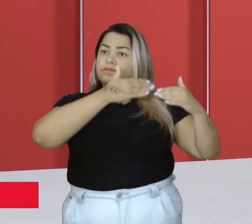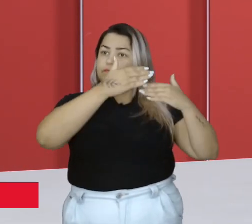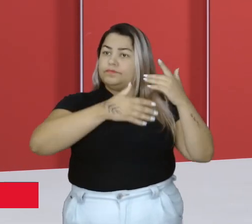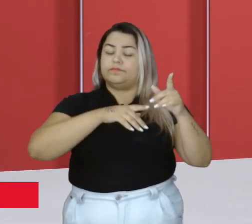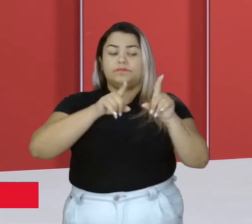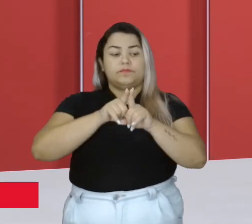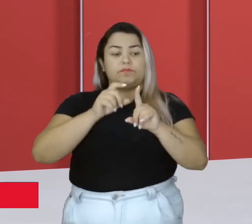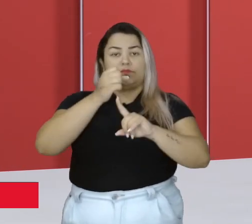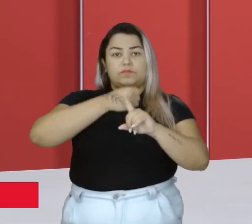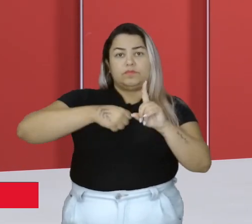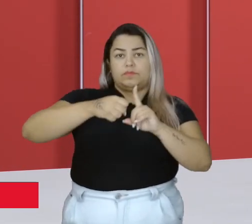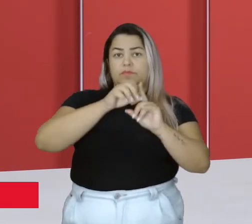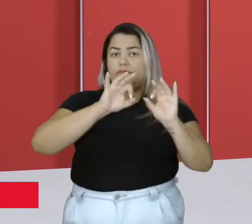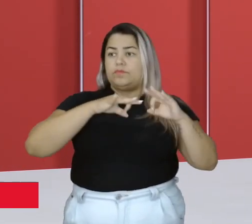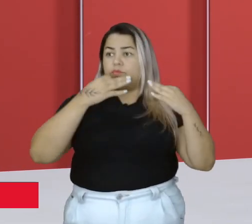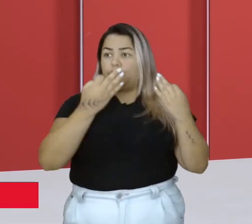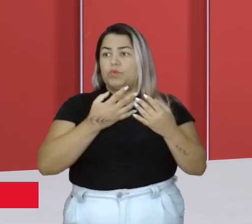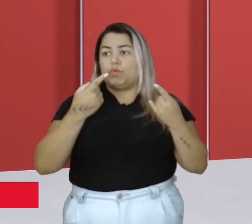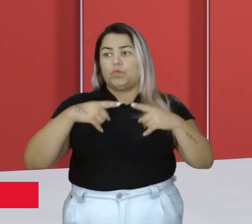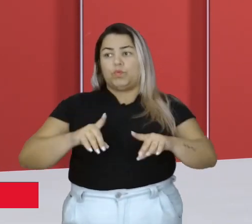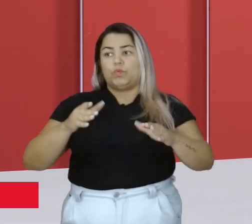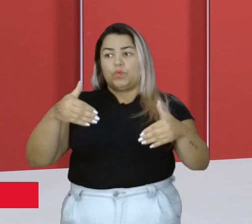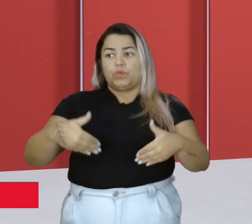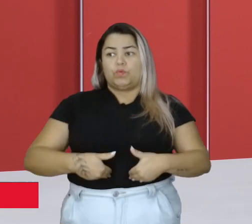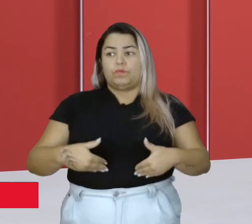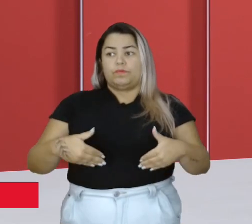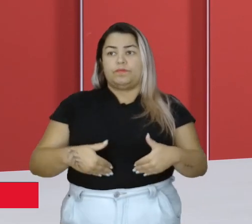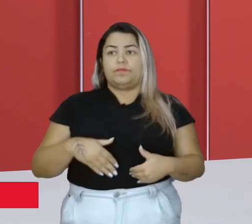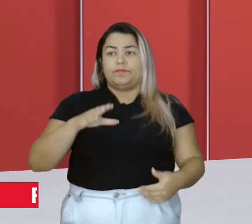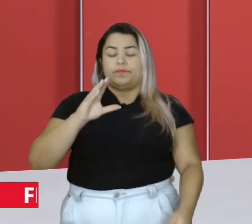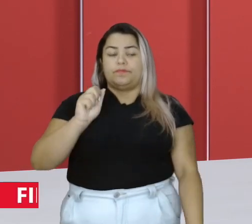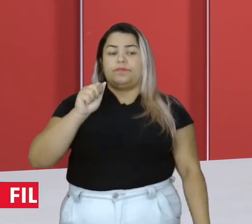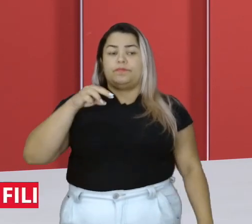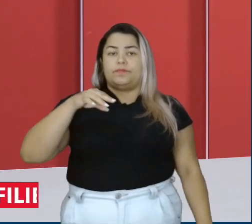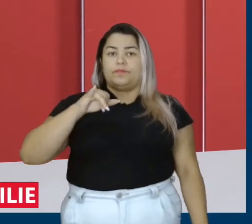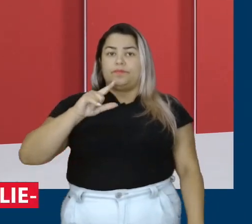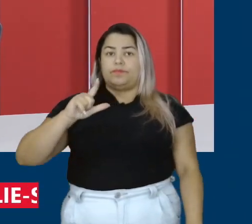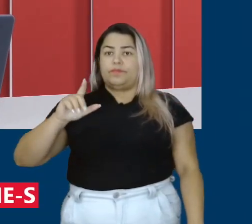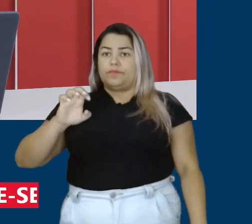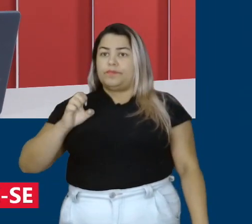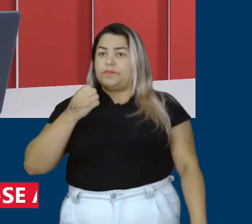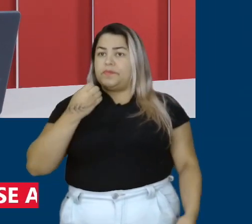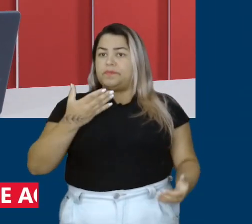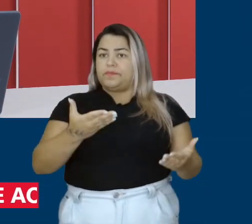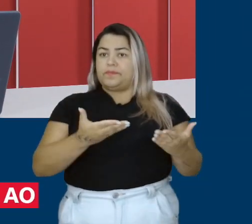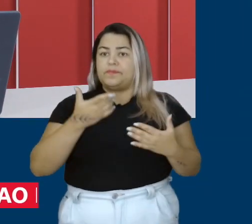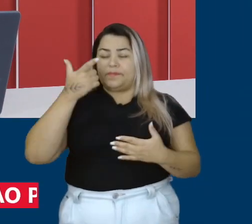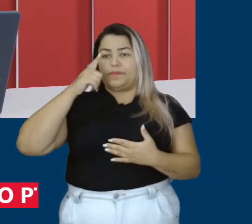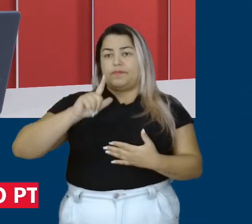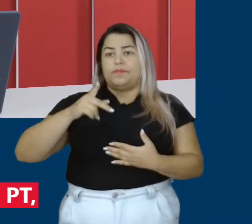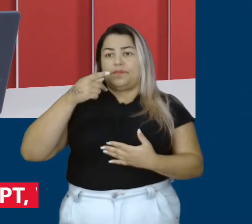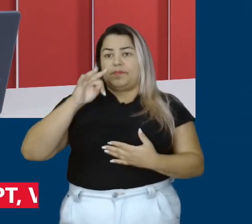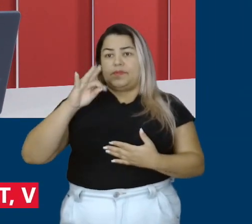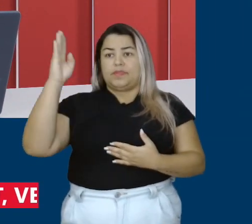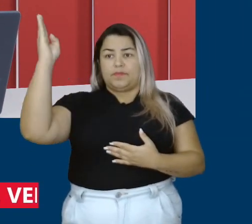Assistência Social, Família e Combate à Fome, Camille Sabe. Bem-vinda, Camille, mais uma vez ao Jornal PT